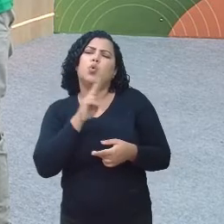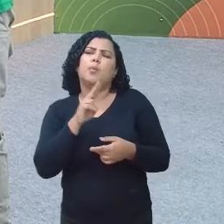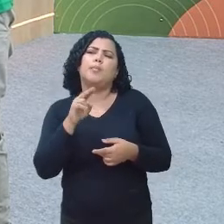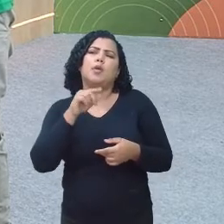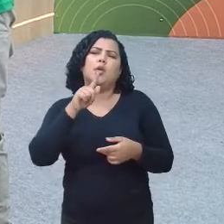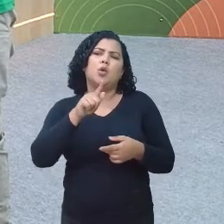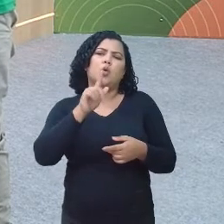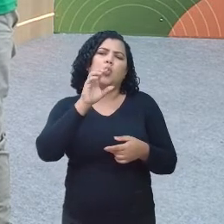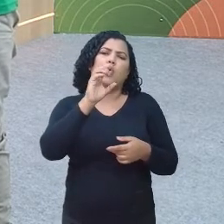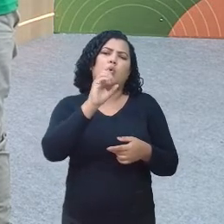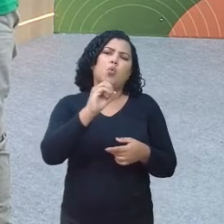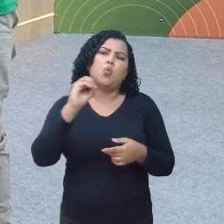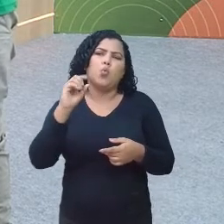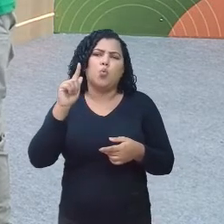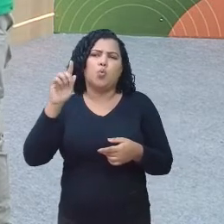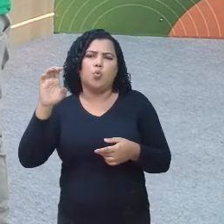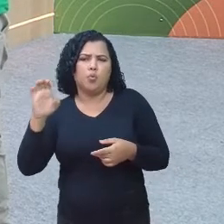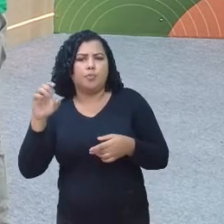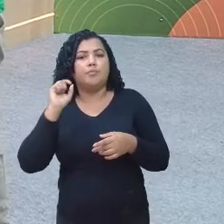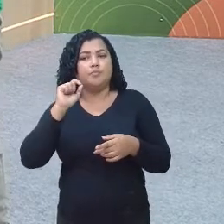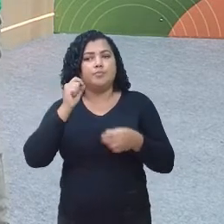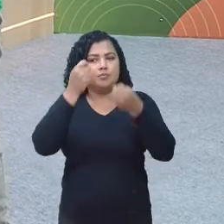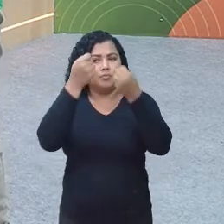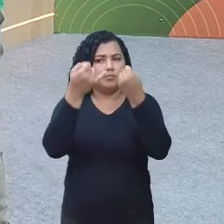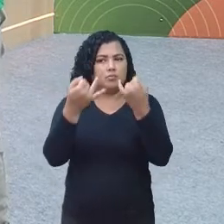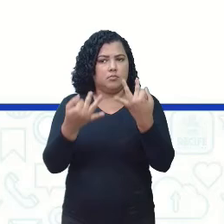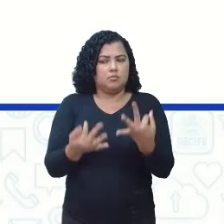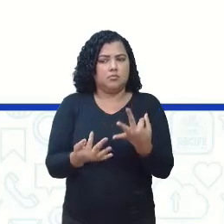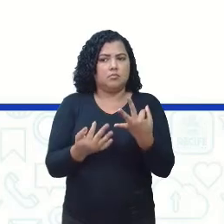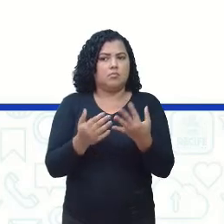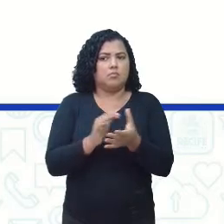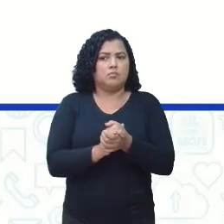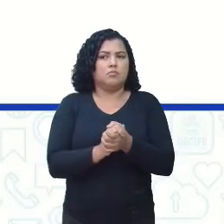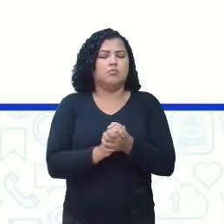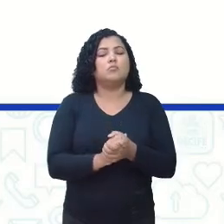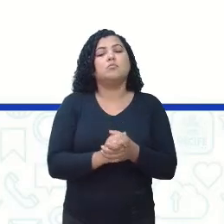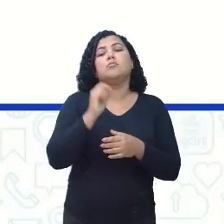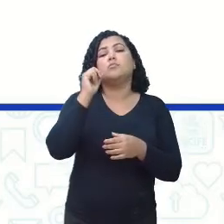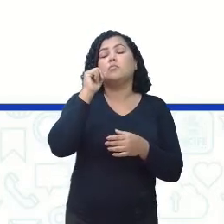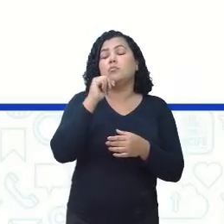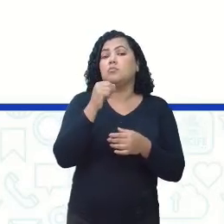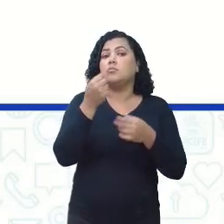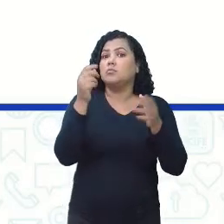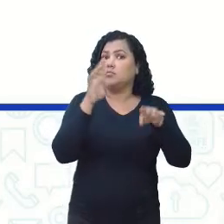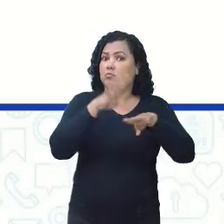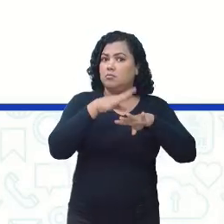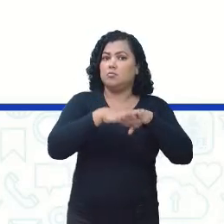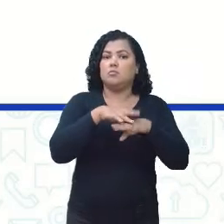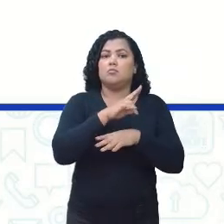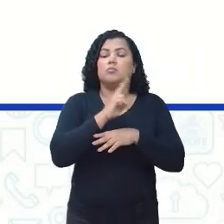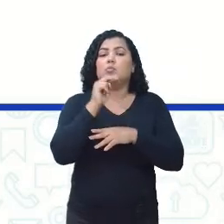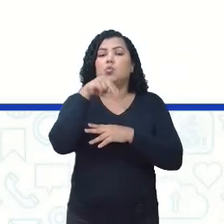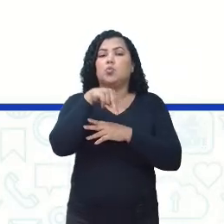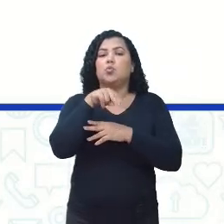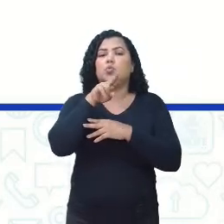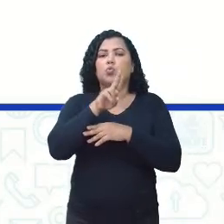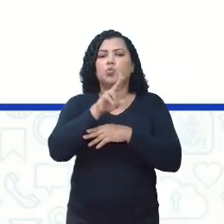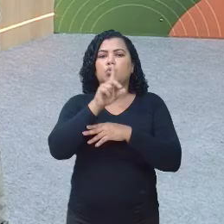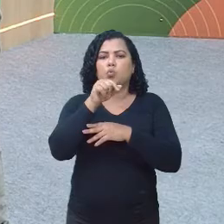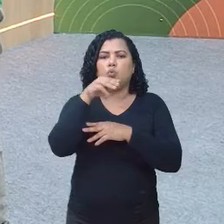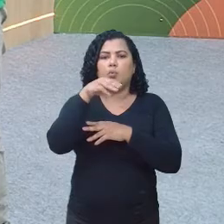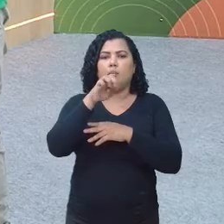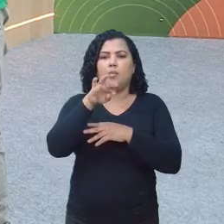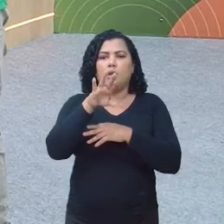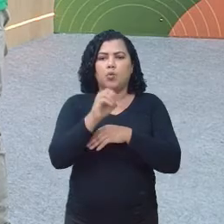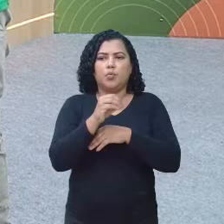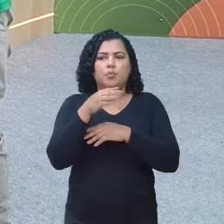uma explicação de um número matemático, né? Ou seja, o chamado número Google. O número Google é um número muito grande